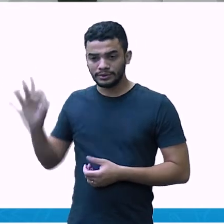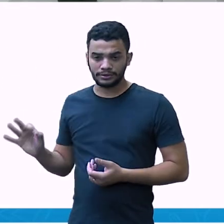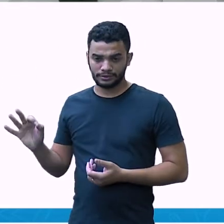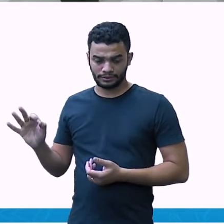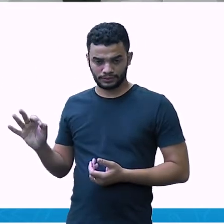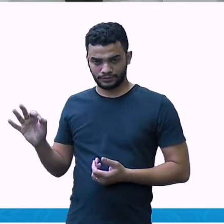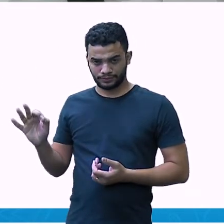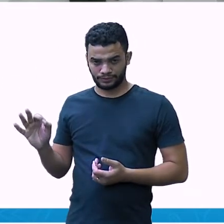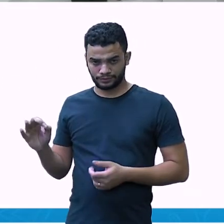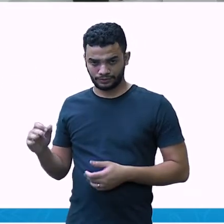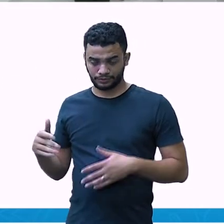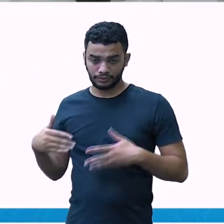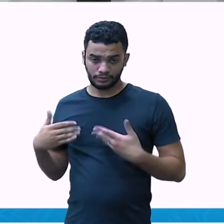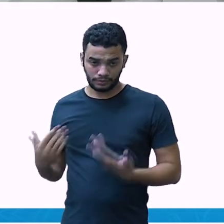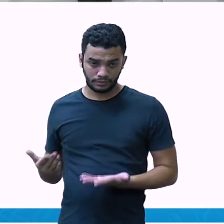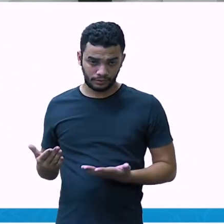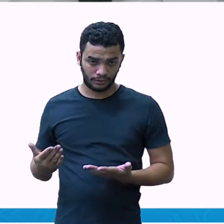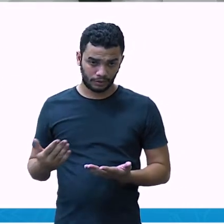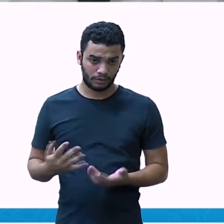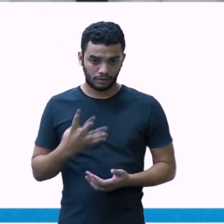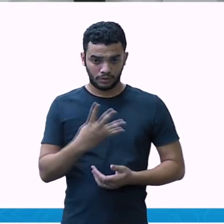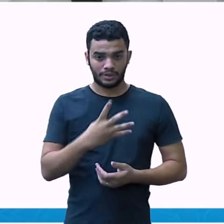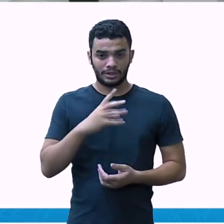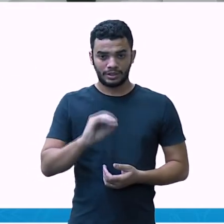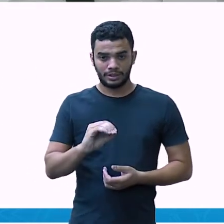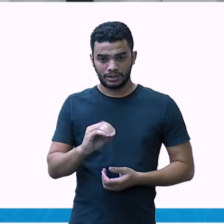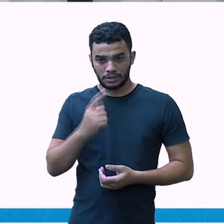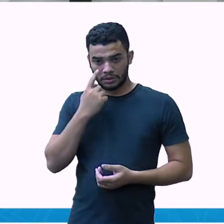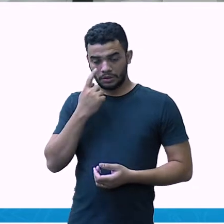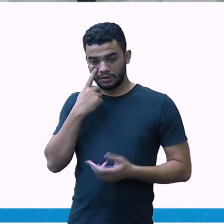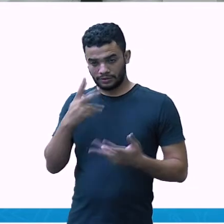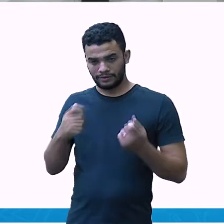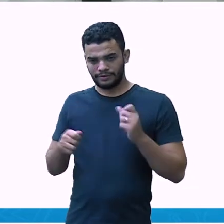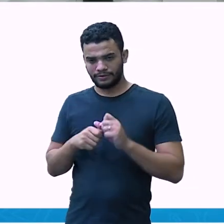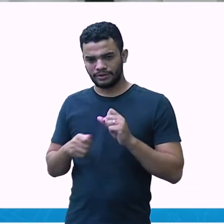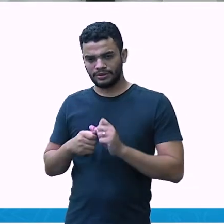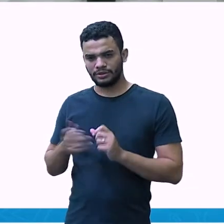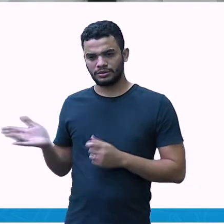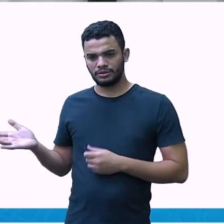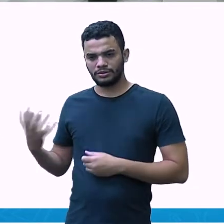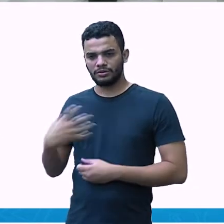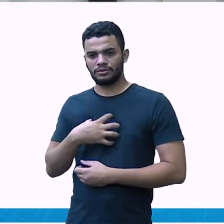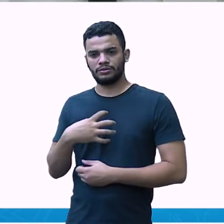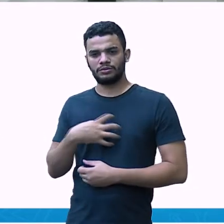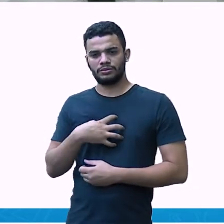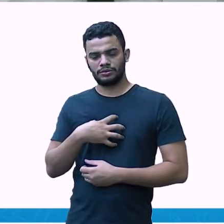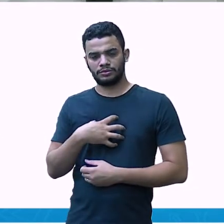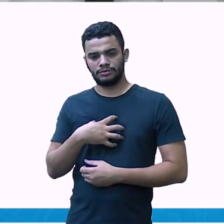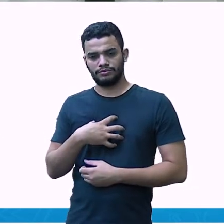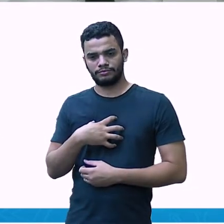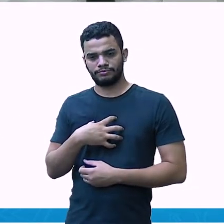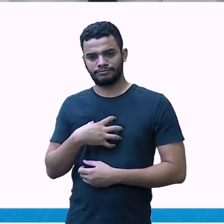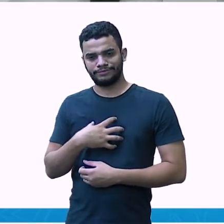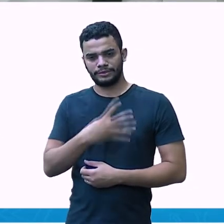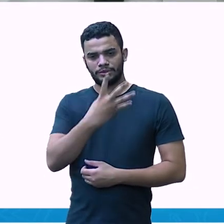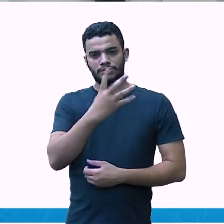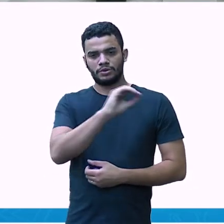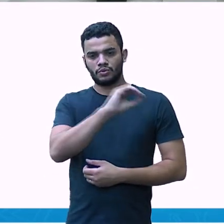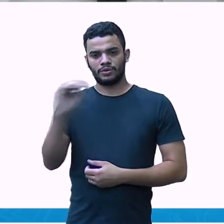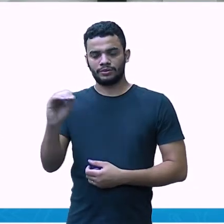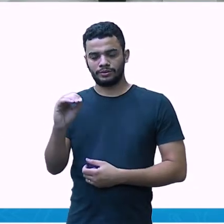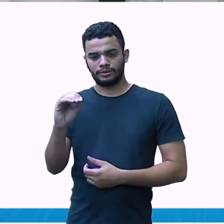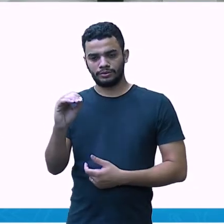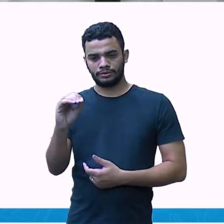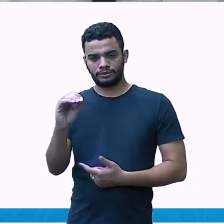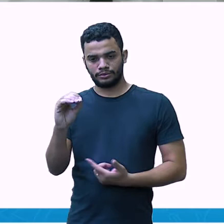para 40%, ok? Então, nós vamos ter 400 está para 100, assim como